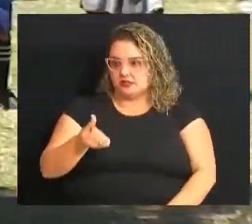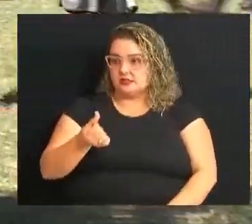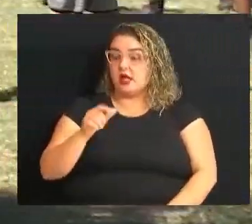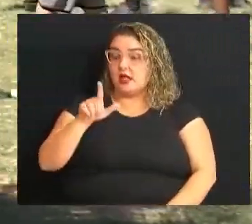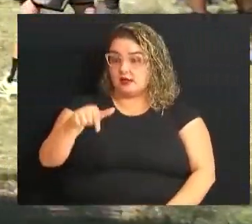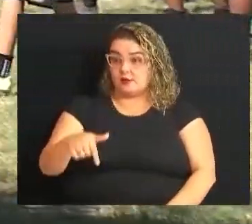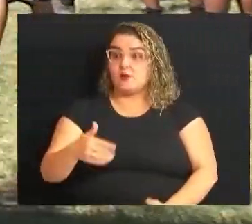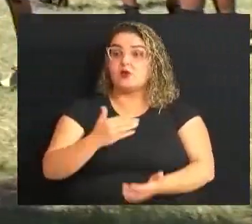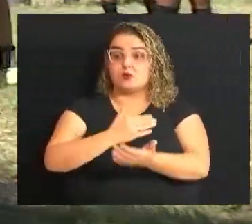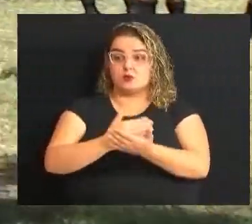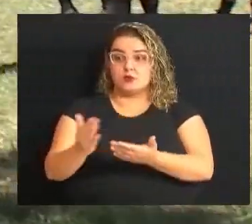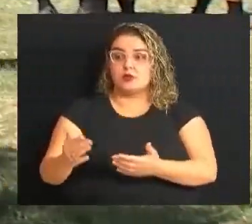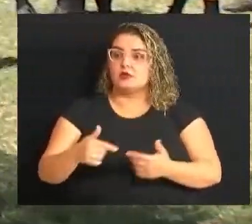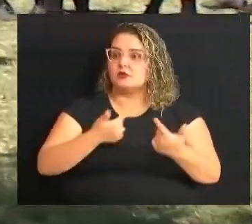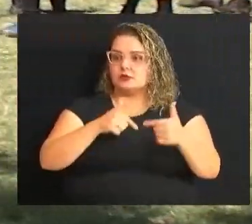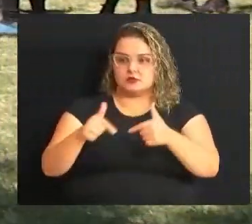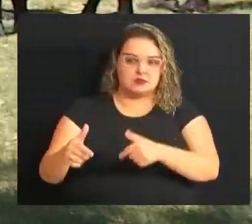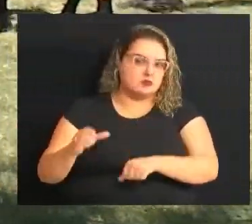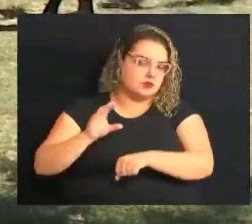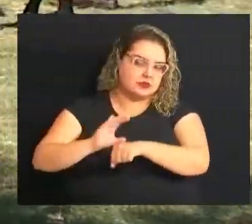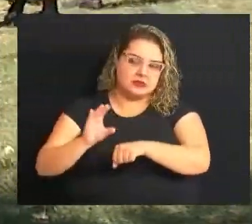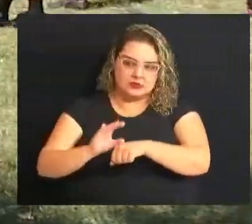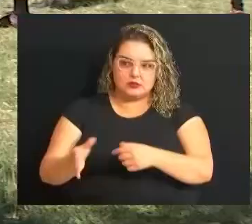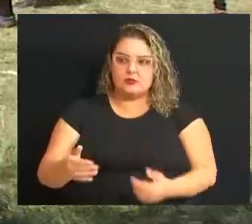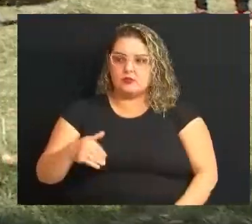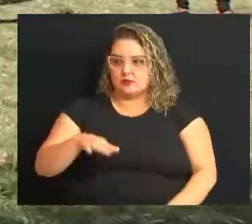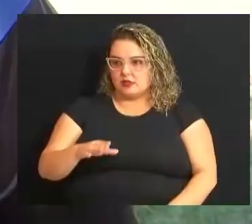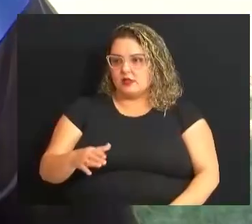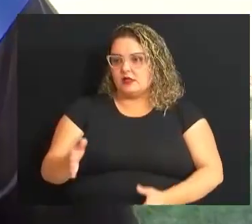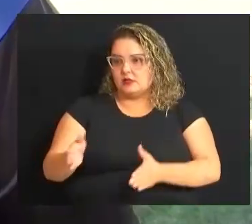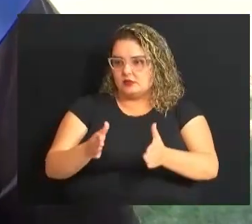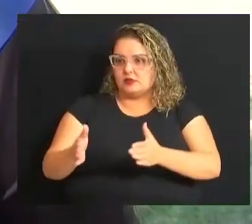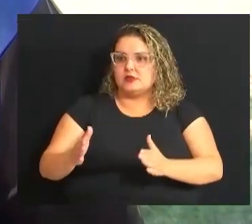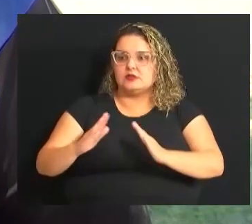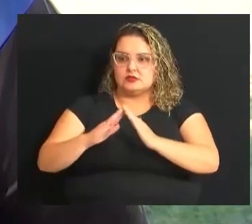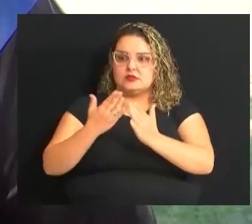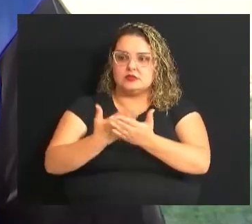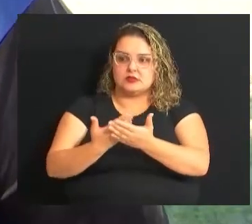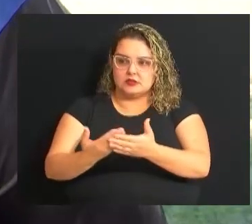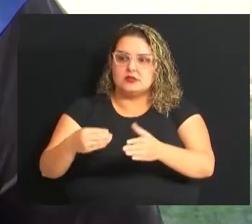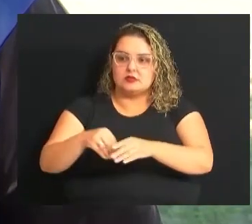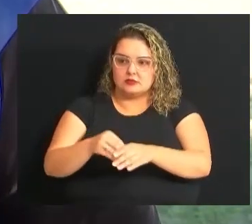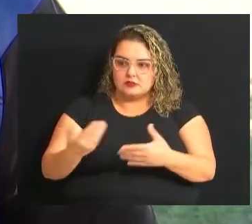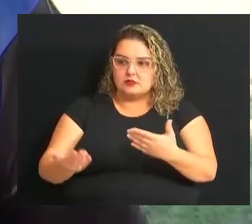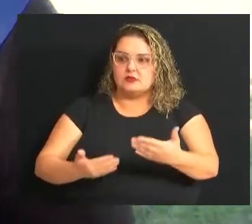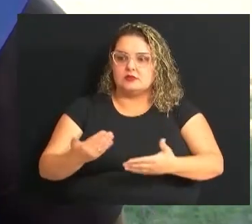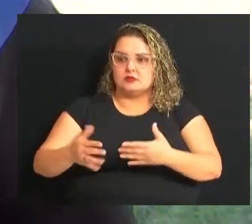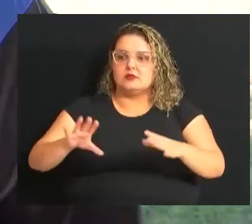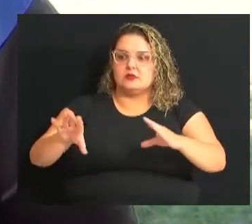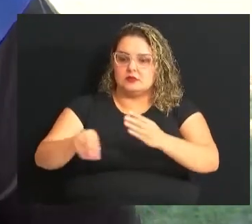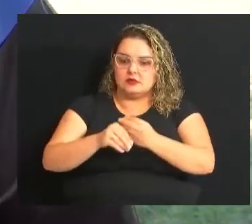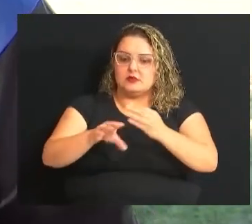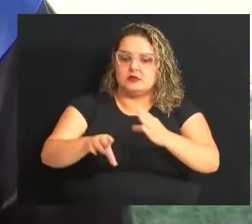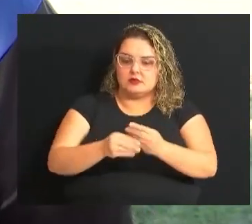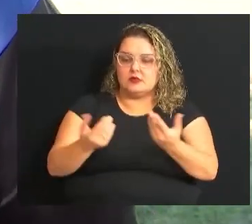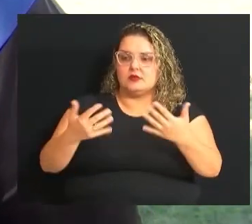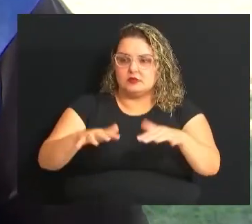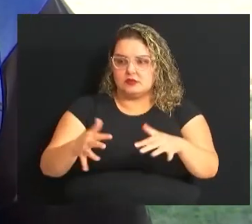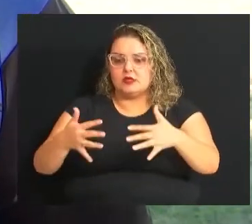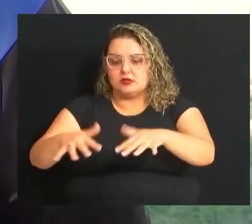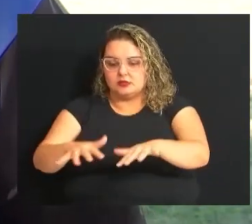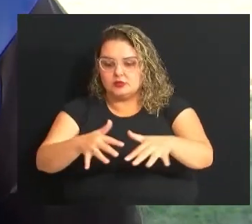já começam a ir trabalhar, fazer cursos, ficam mais tempo na escola, né? Então a gente vai assim, vai agregando os meninos, vai chegando, a gente